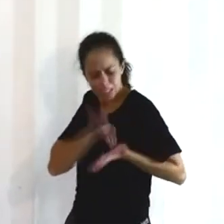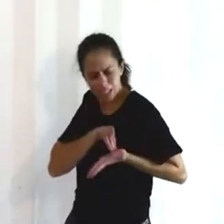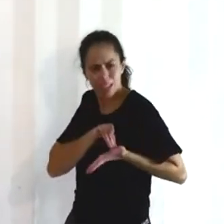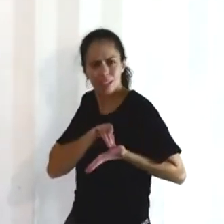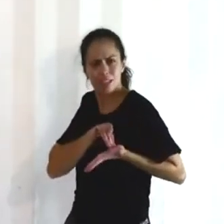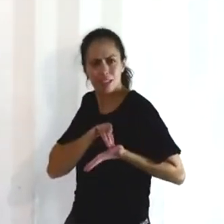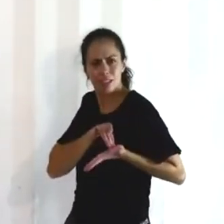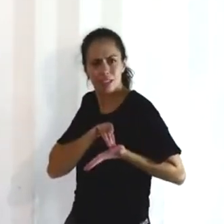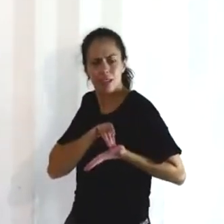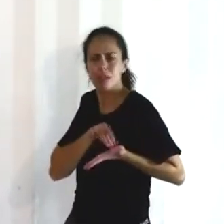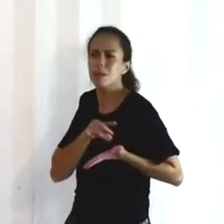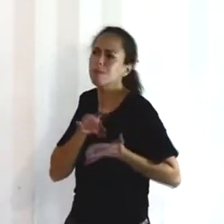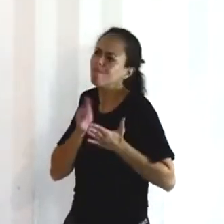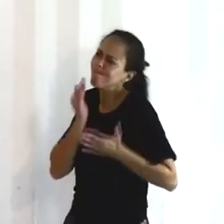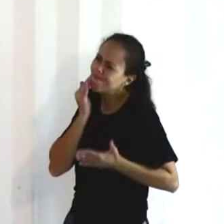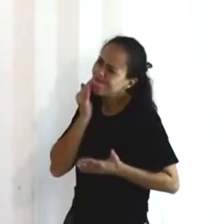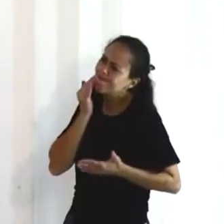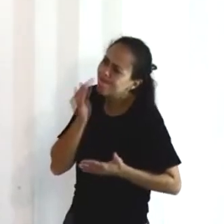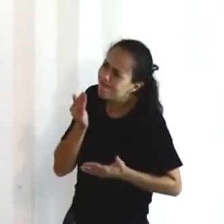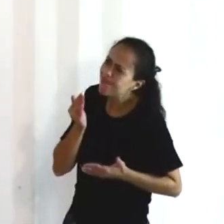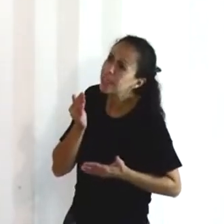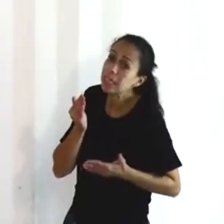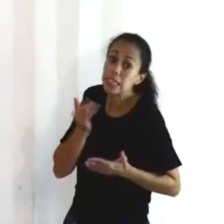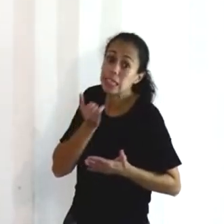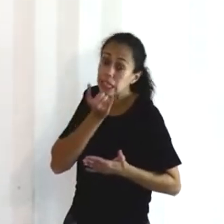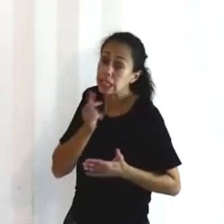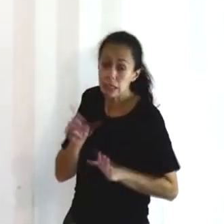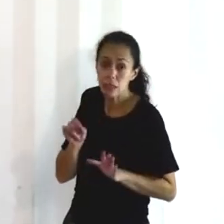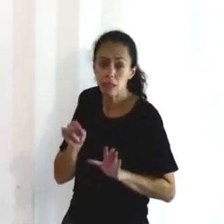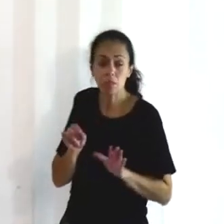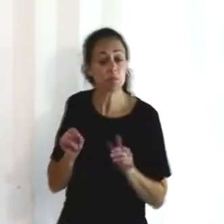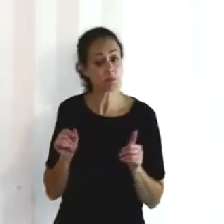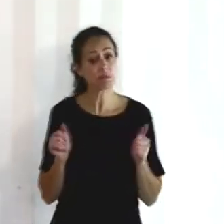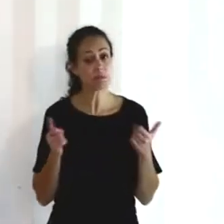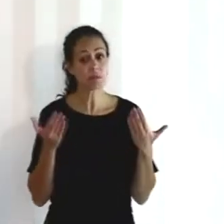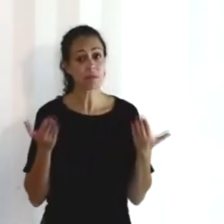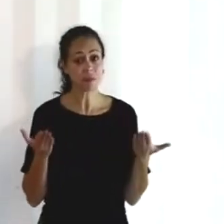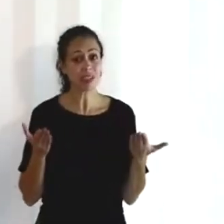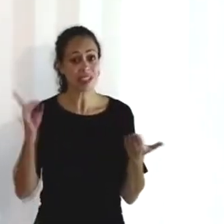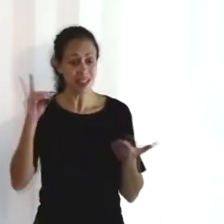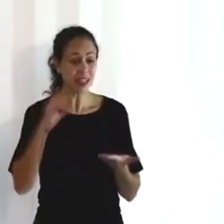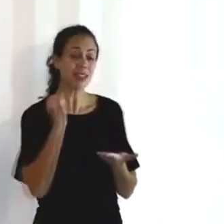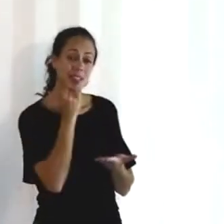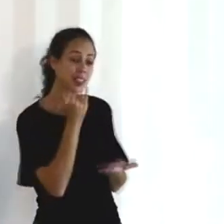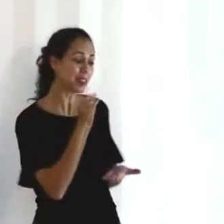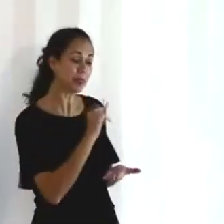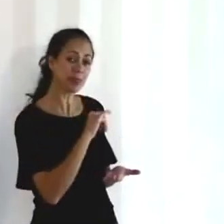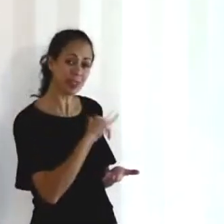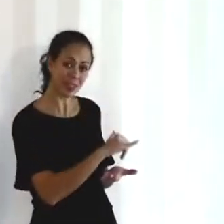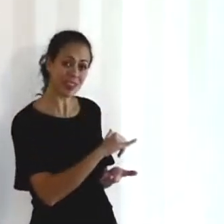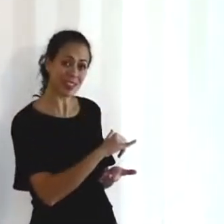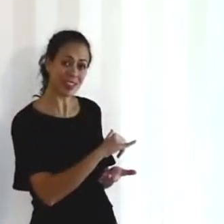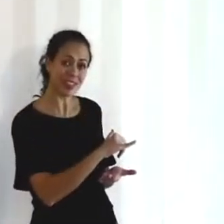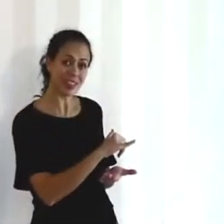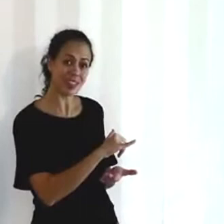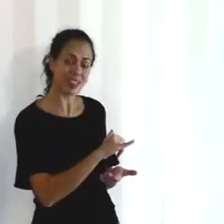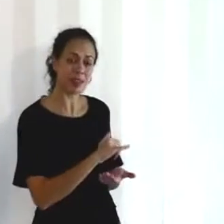irmãos. Então, pecado perdoado para nós, perdão de uma dívida nossa, é um